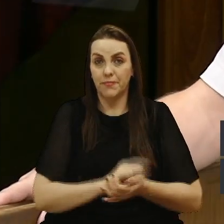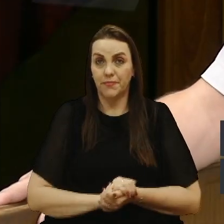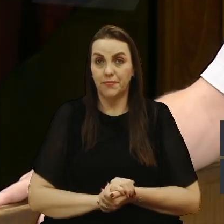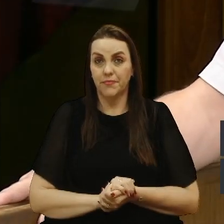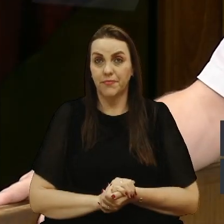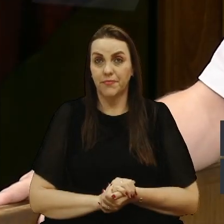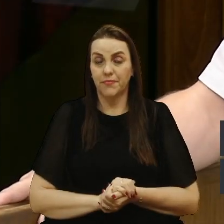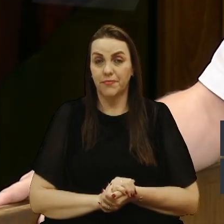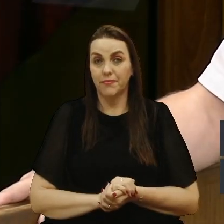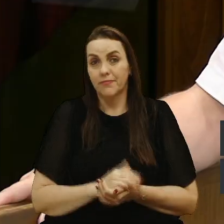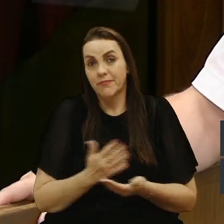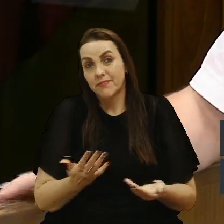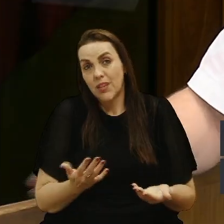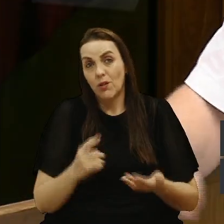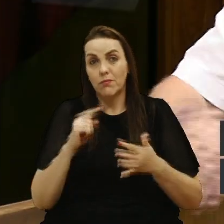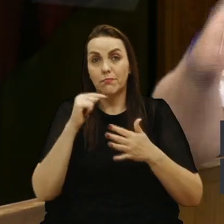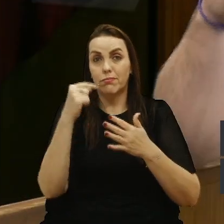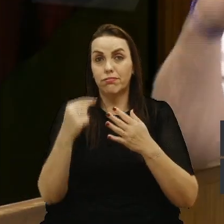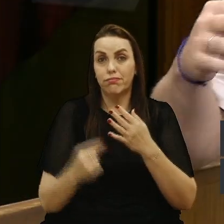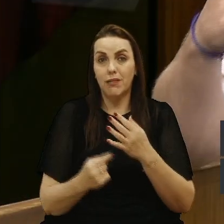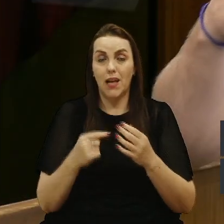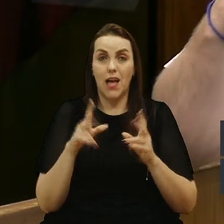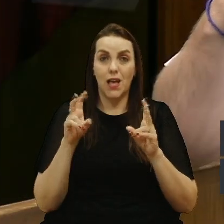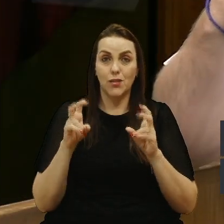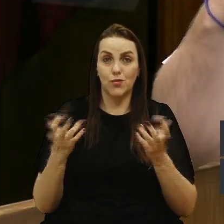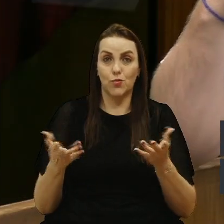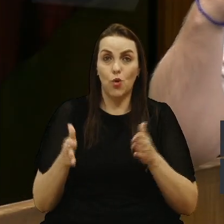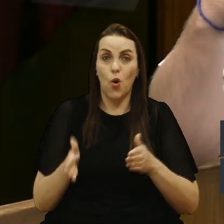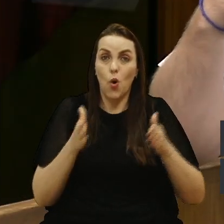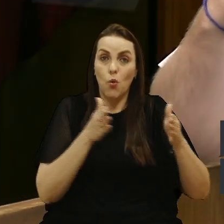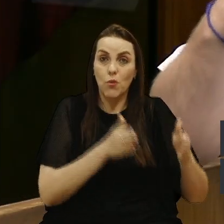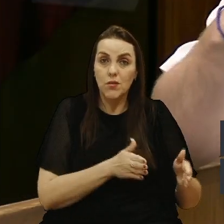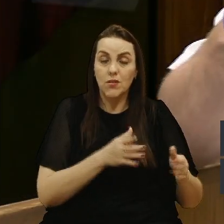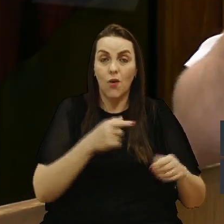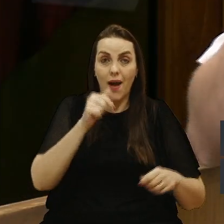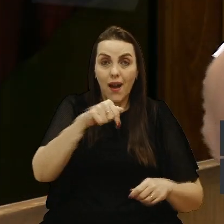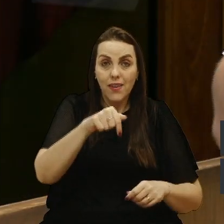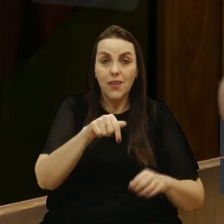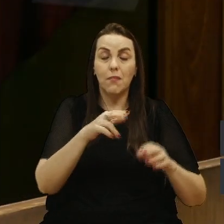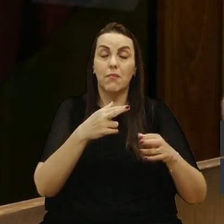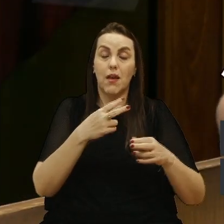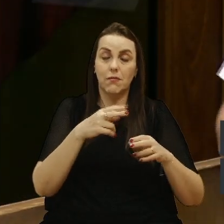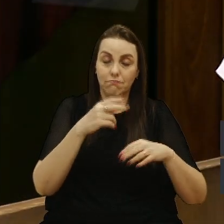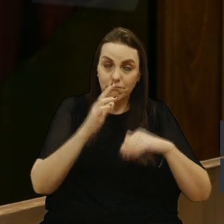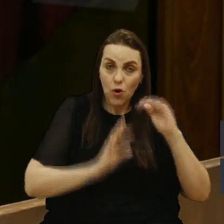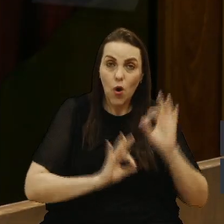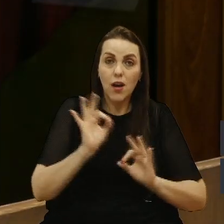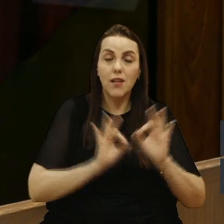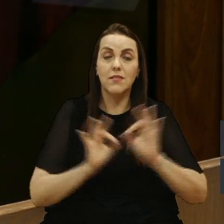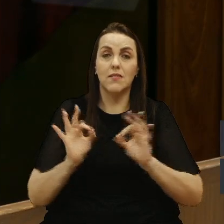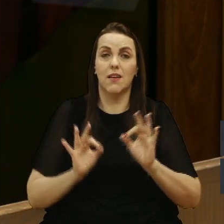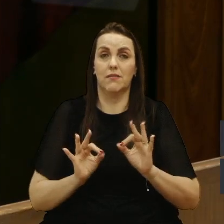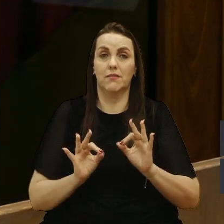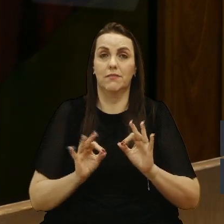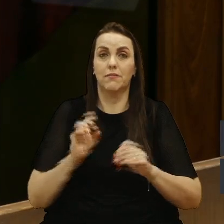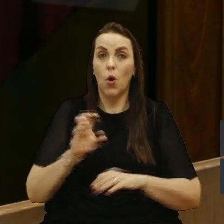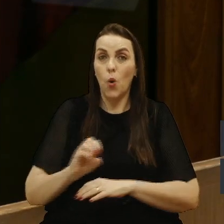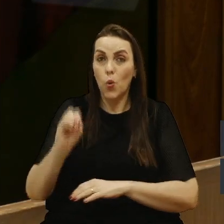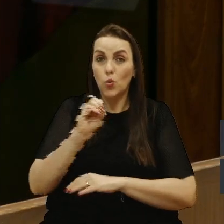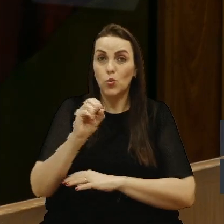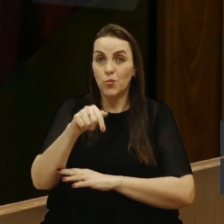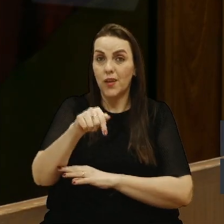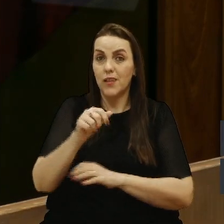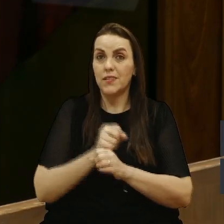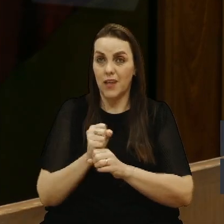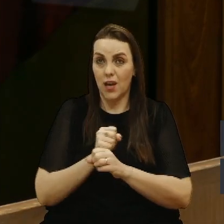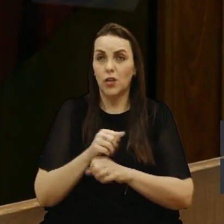Então, são questões que nós precisamos conversar. A oposição está aqui para fazer construção. Se em outubro desse ano, e falo com o vereador Cristiano, que tem uma excelente relação